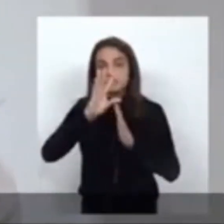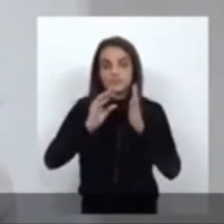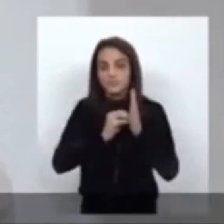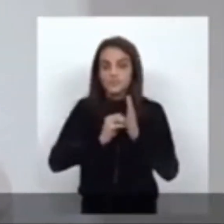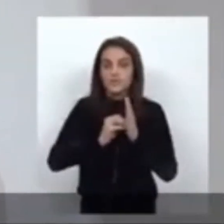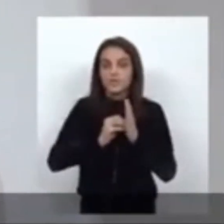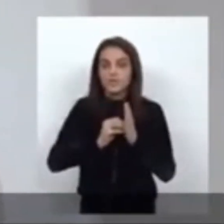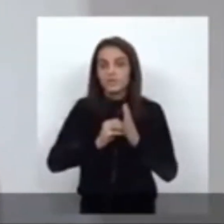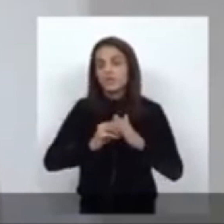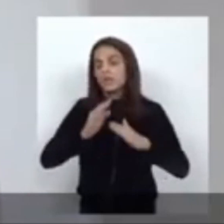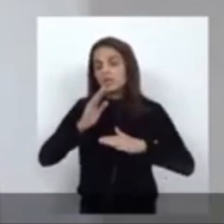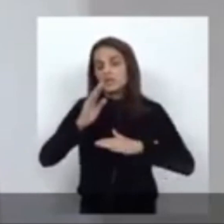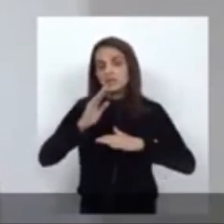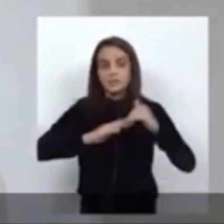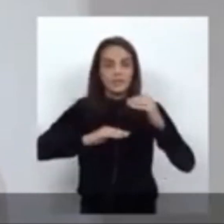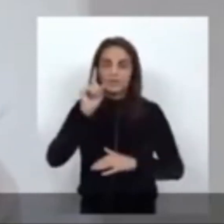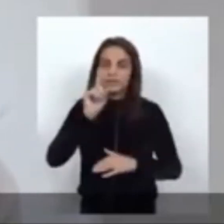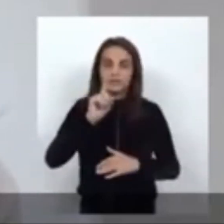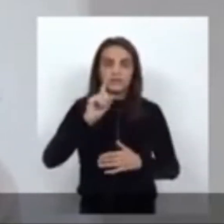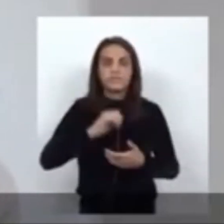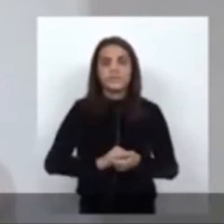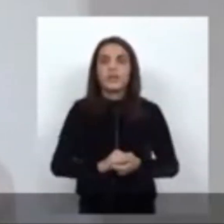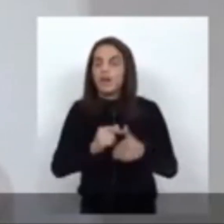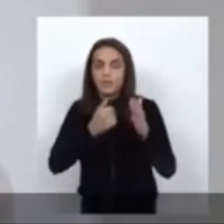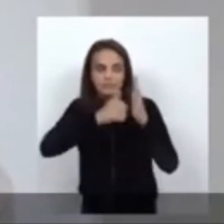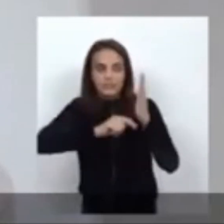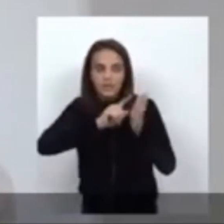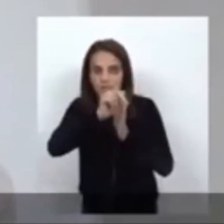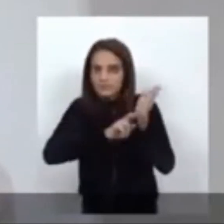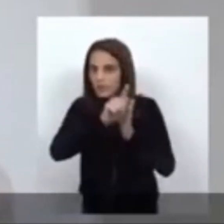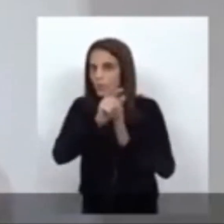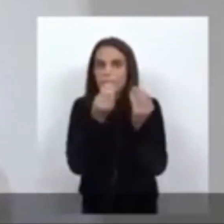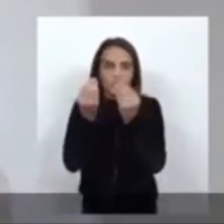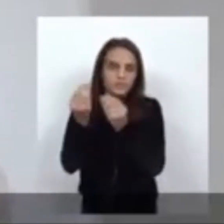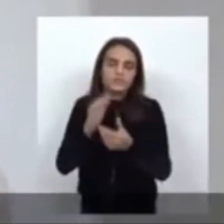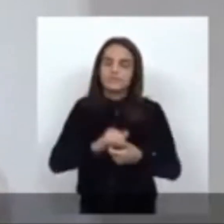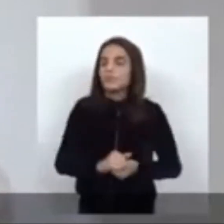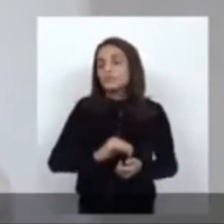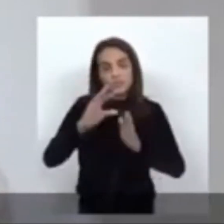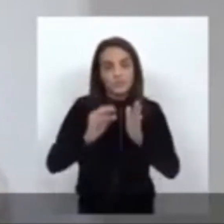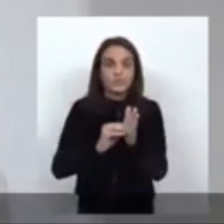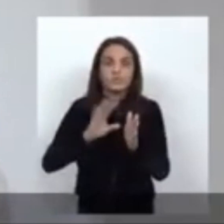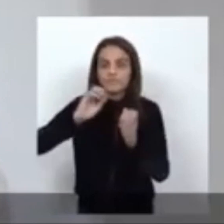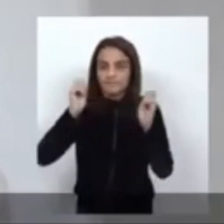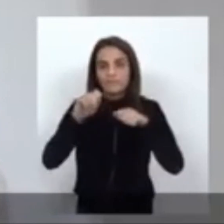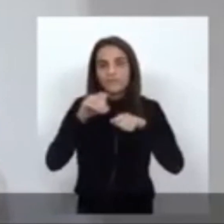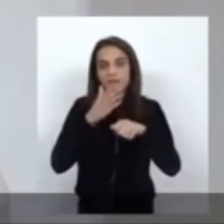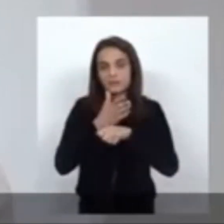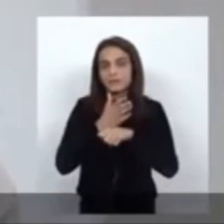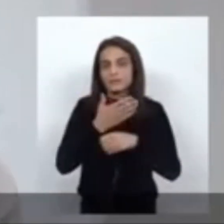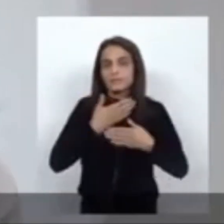competências, para não gerar um número tão grande de questionários, né? E que a gente possa todos possam participar de maneira mais